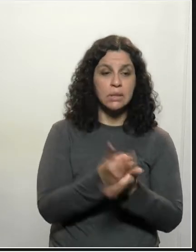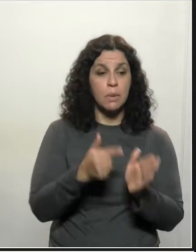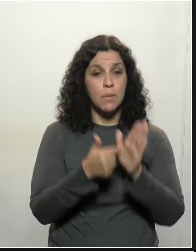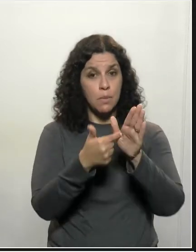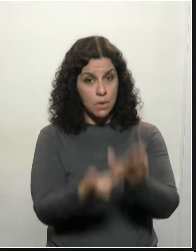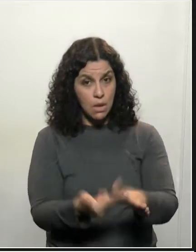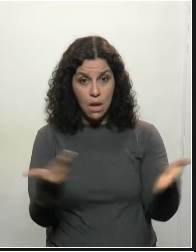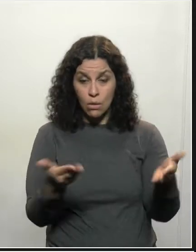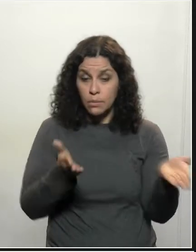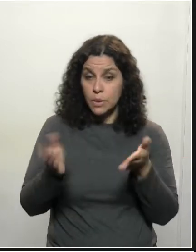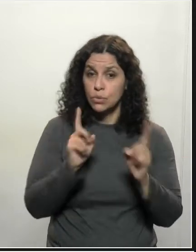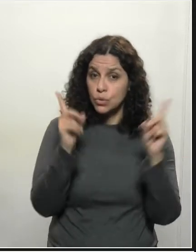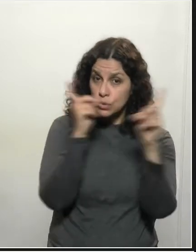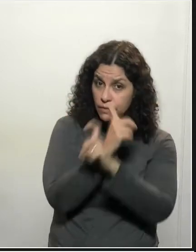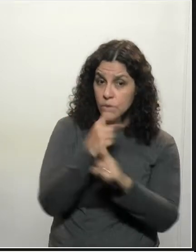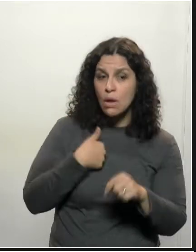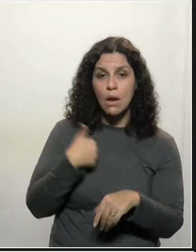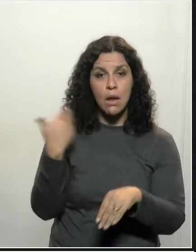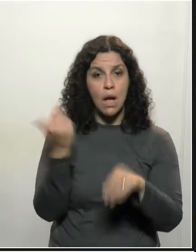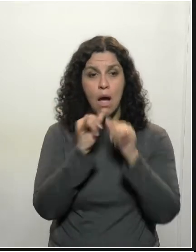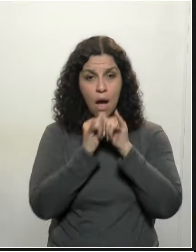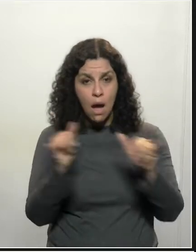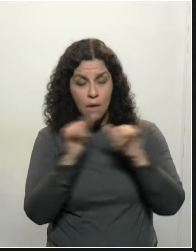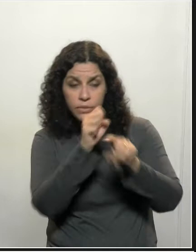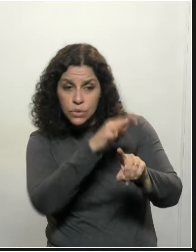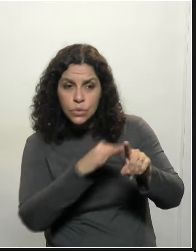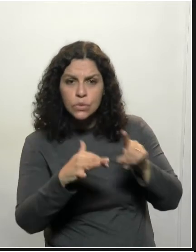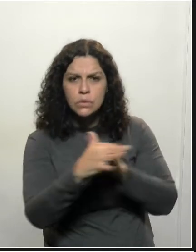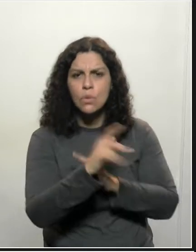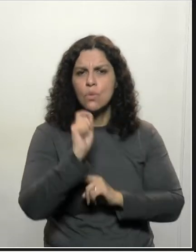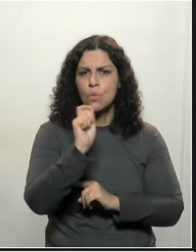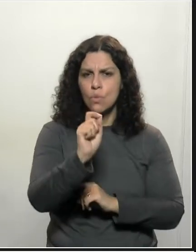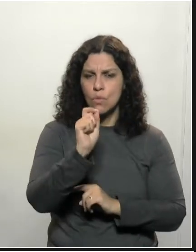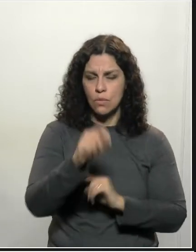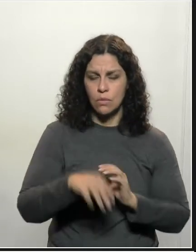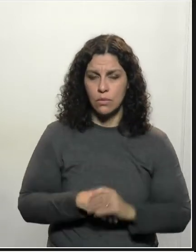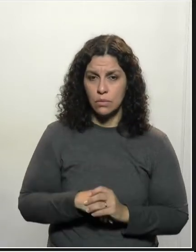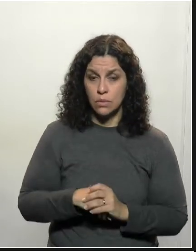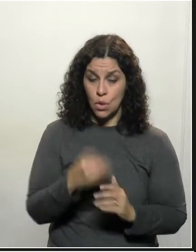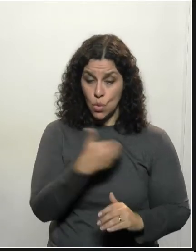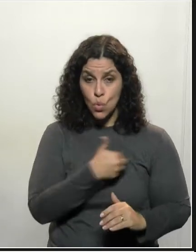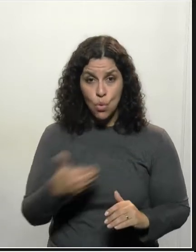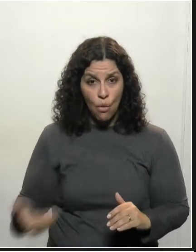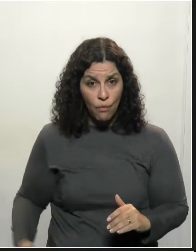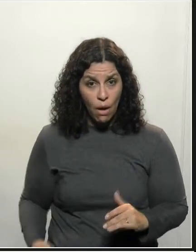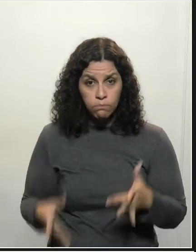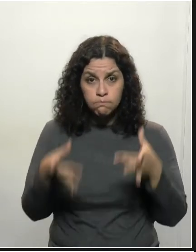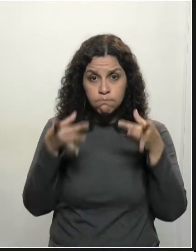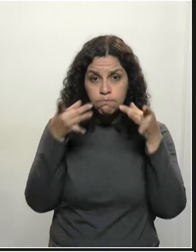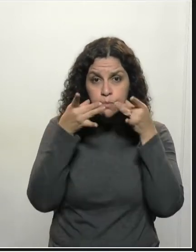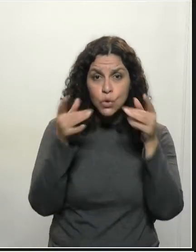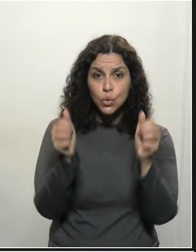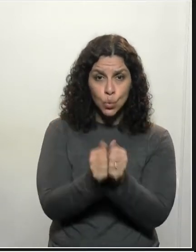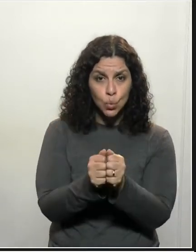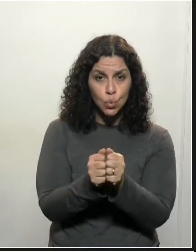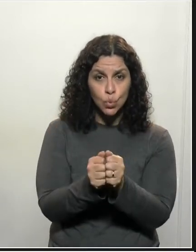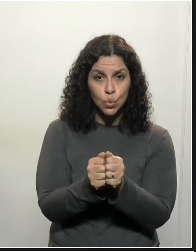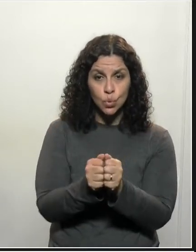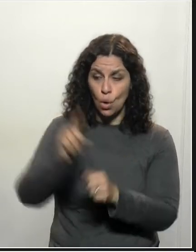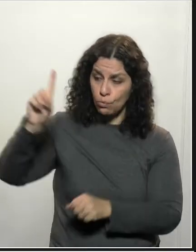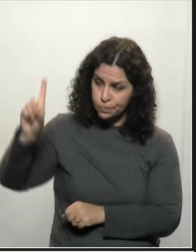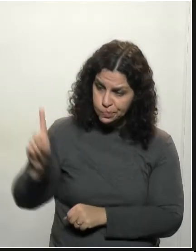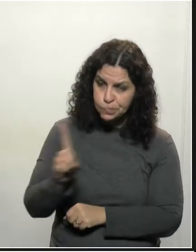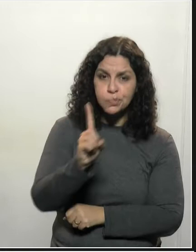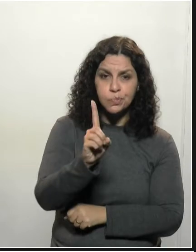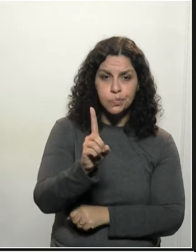momento de dificuldade, ele está dando um recado para a sociedade de que o governo está aqui. Eu, governador, estou